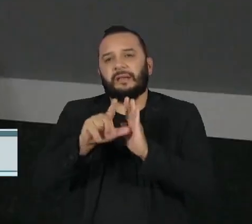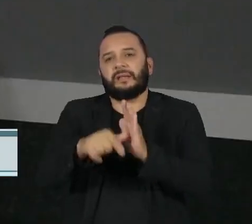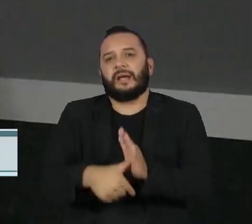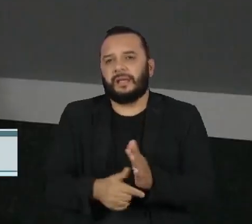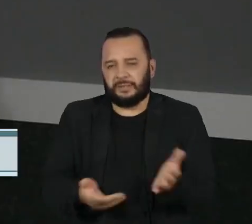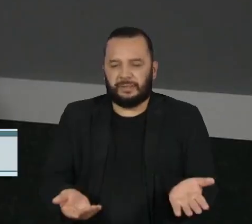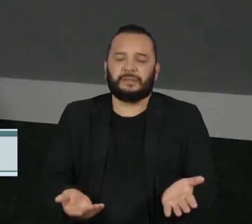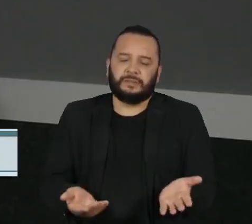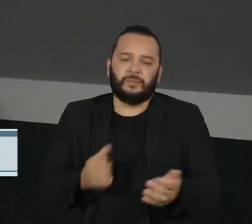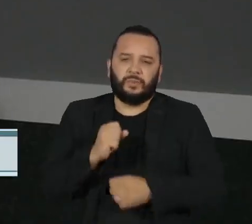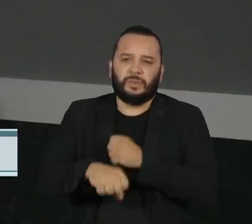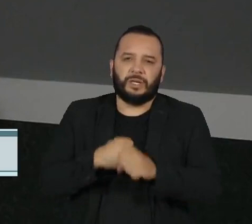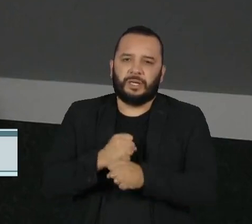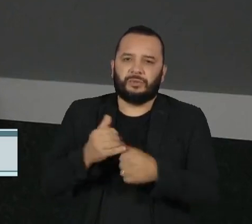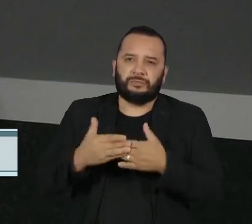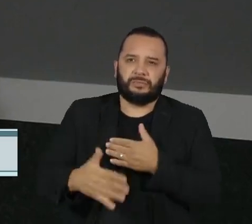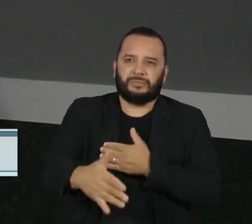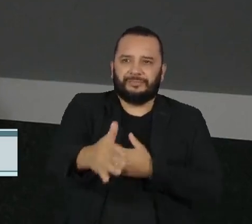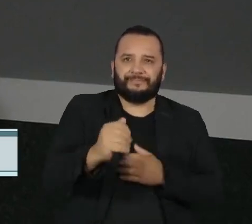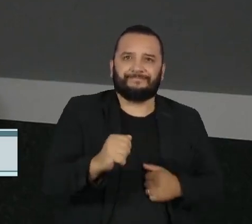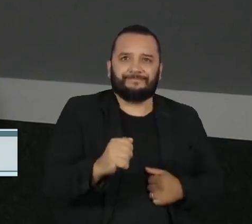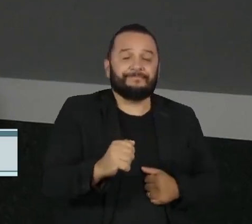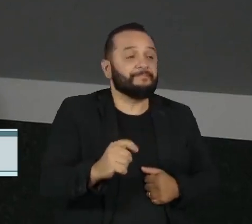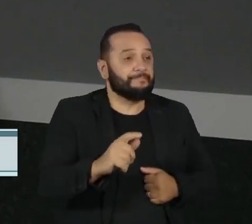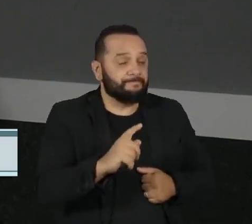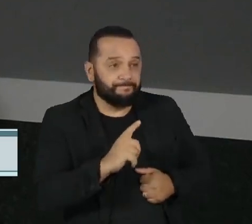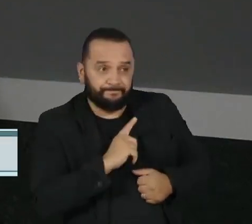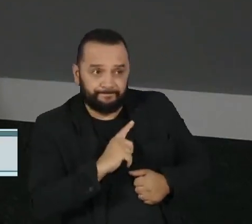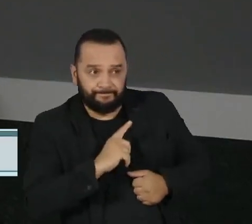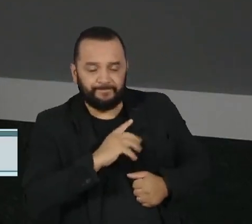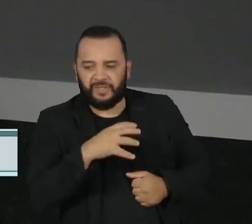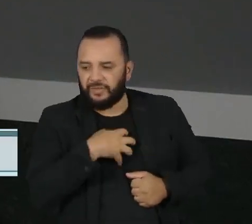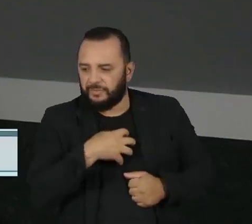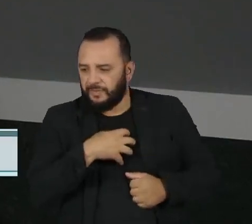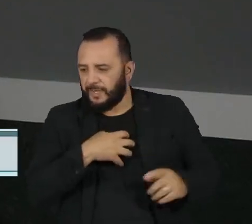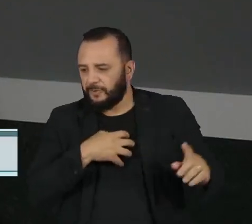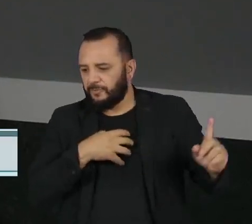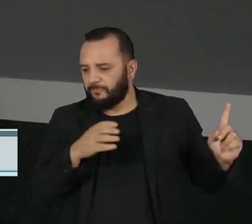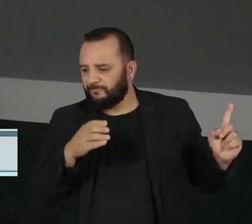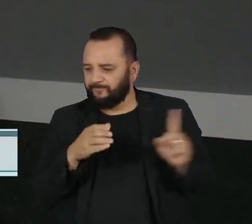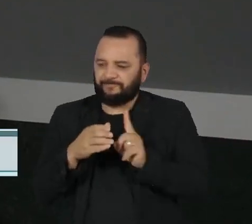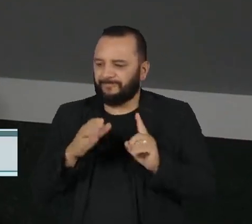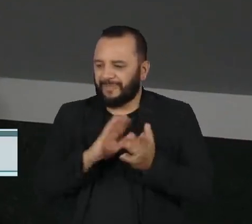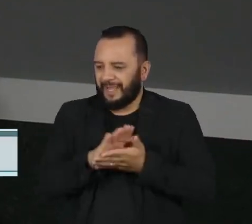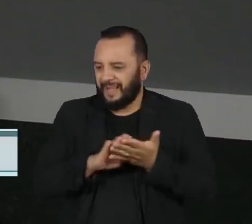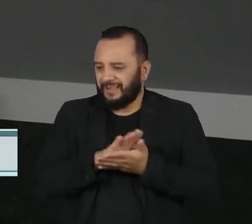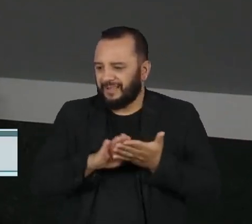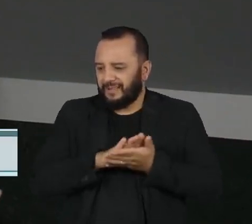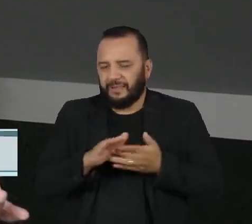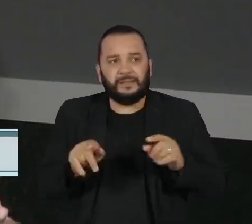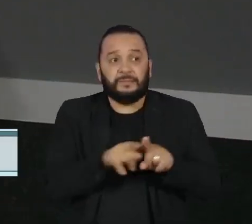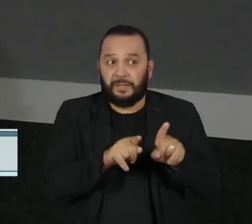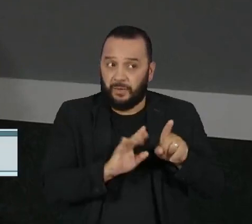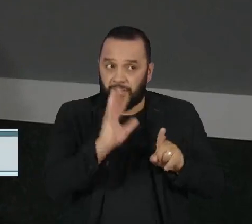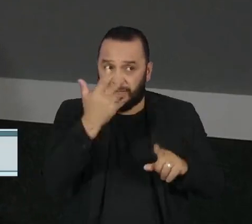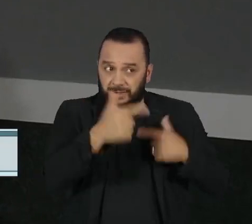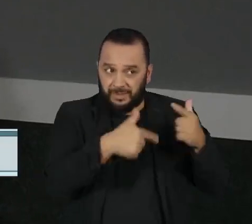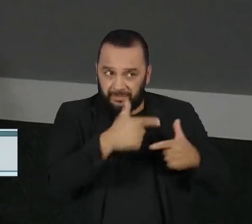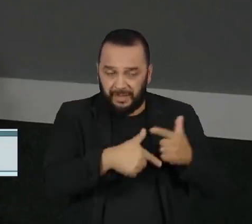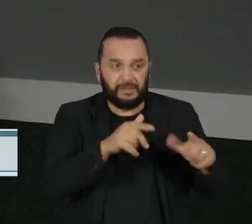Esse atraso que você nos traz, esse sentimento de não ser aceito, ele se dá no trabalho e também quando se abre